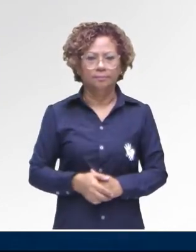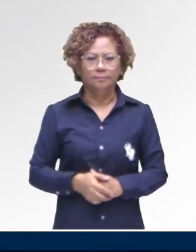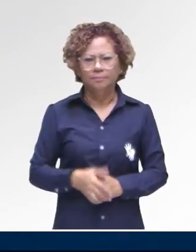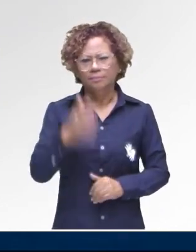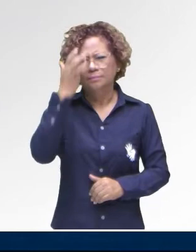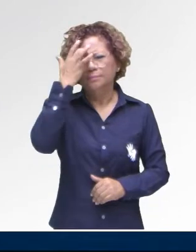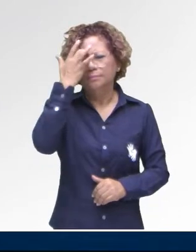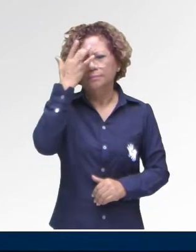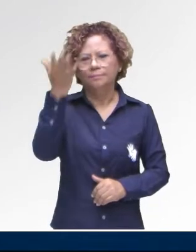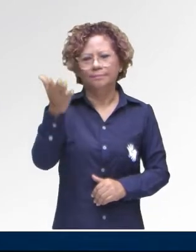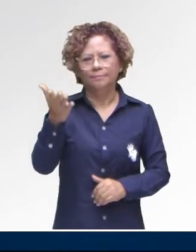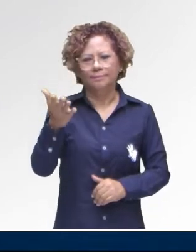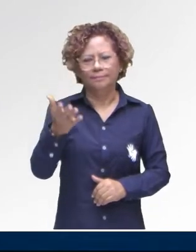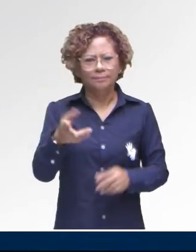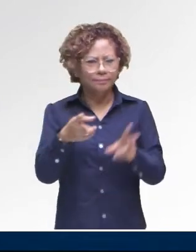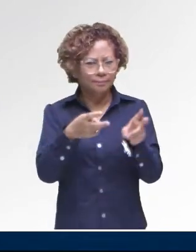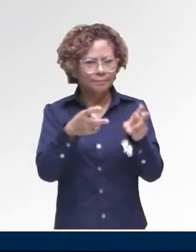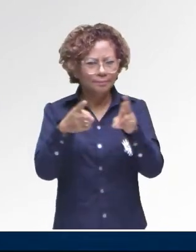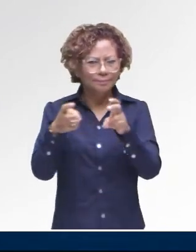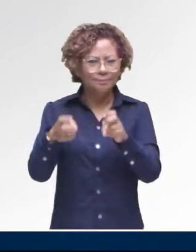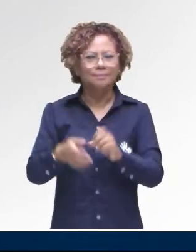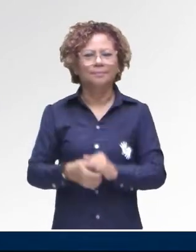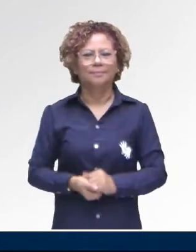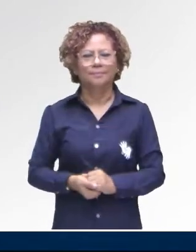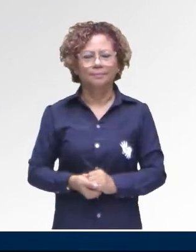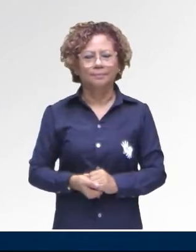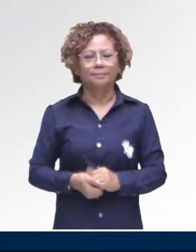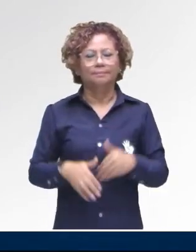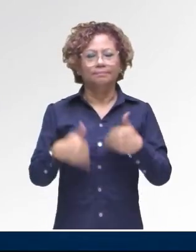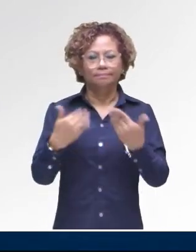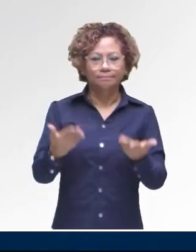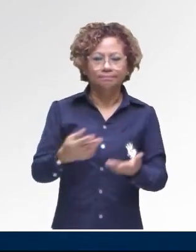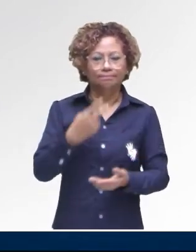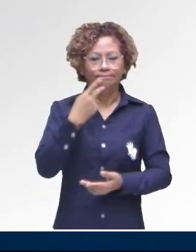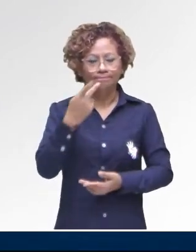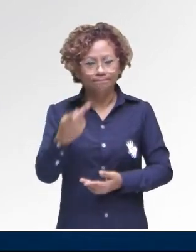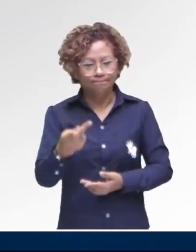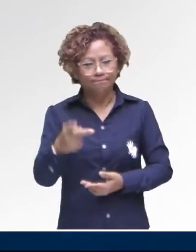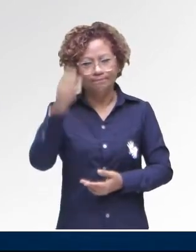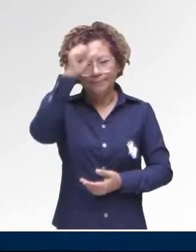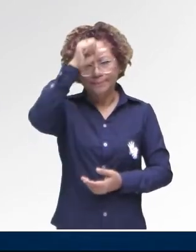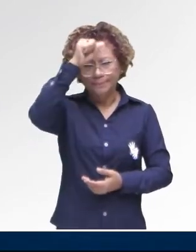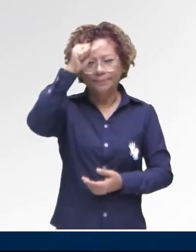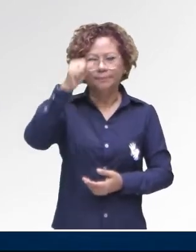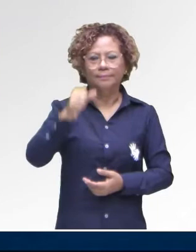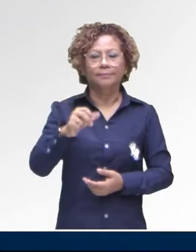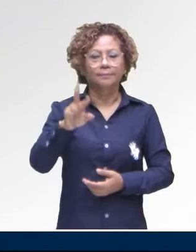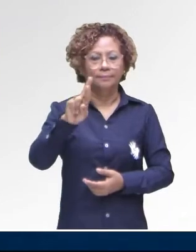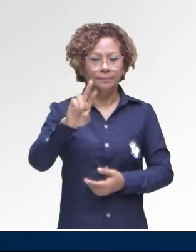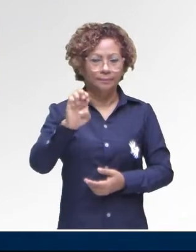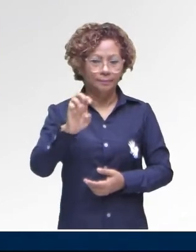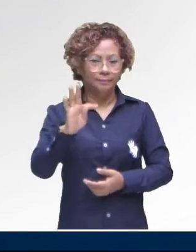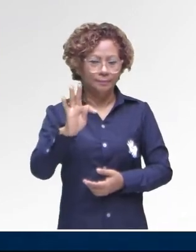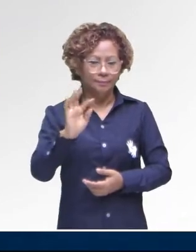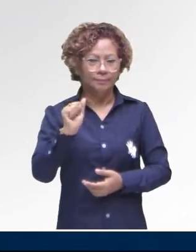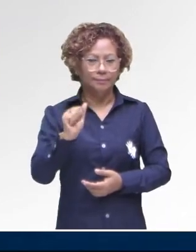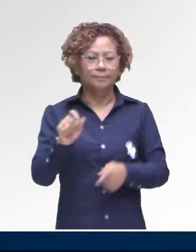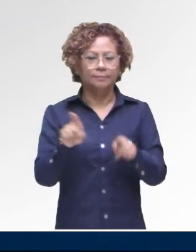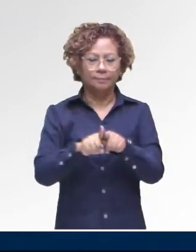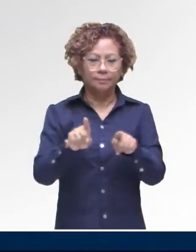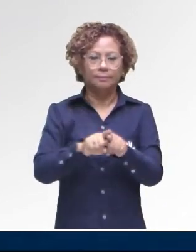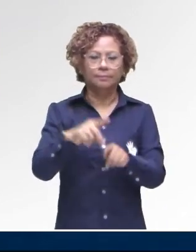fácil, né? Então, falamos de reta, falamos de ponto, falamos de reta, falamos